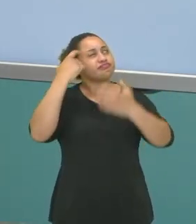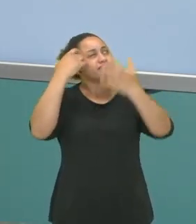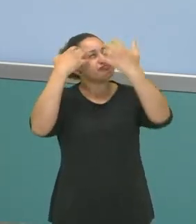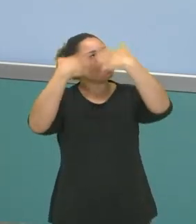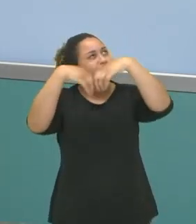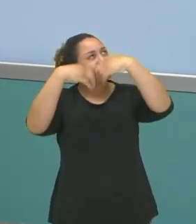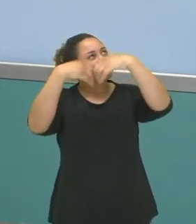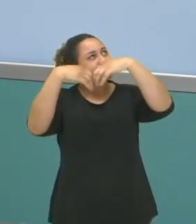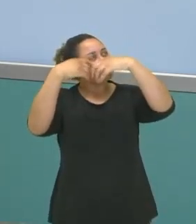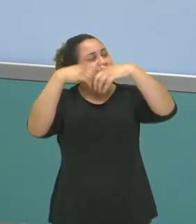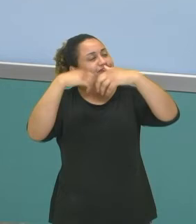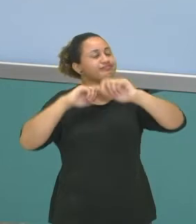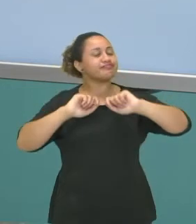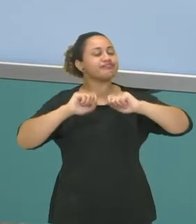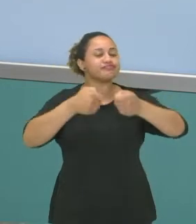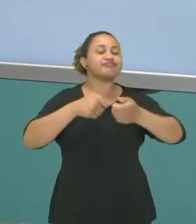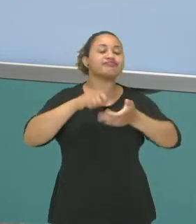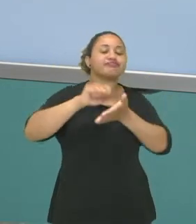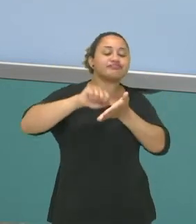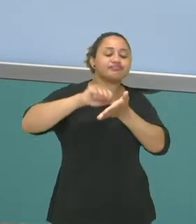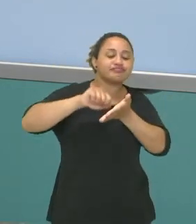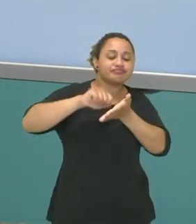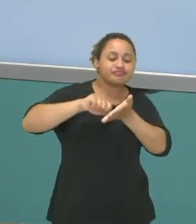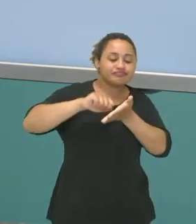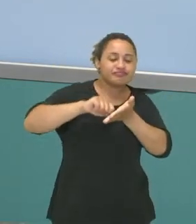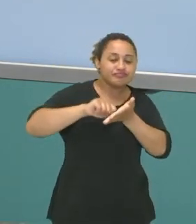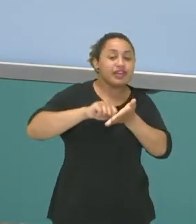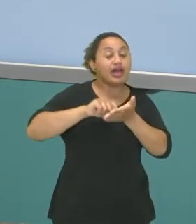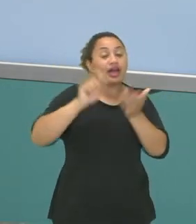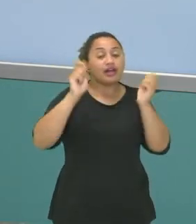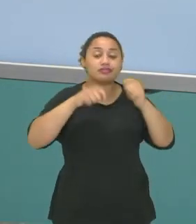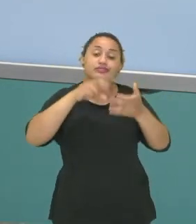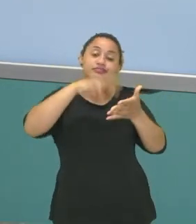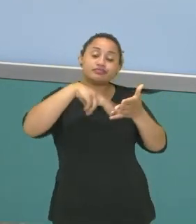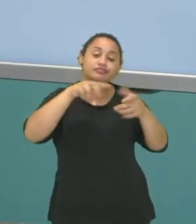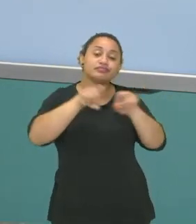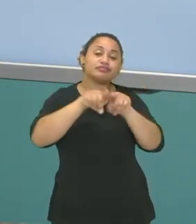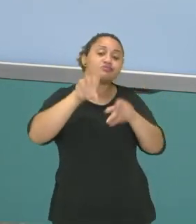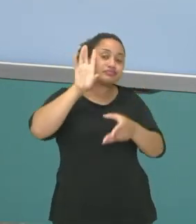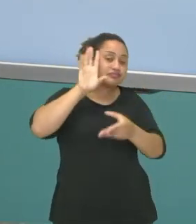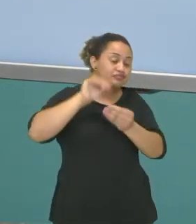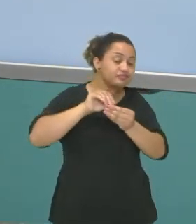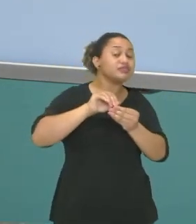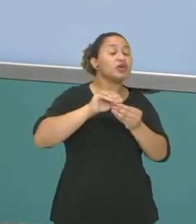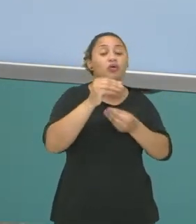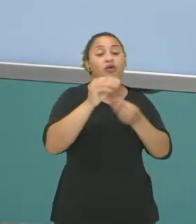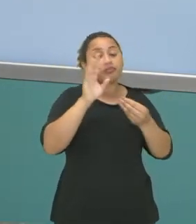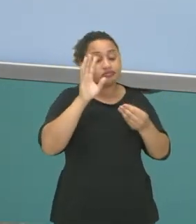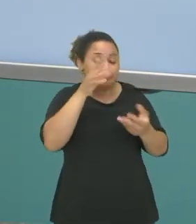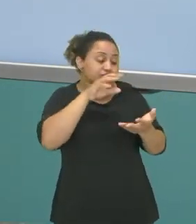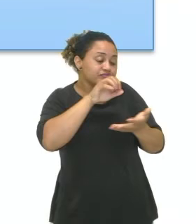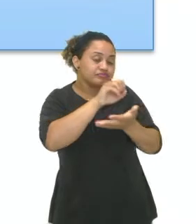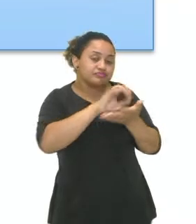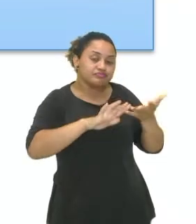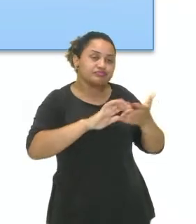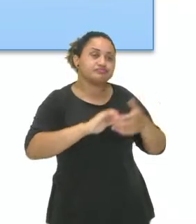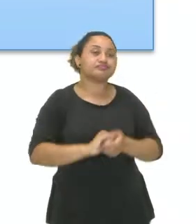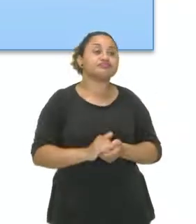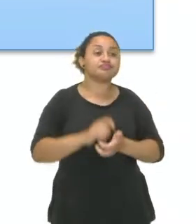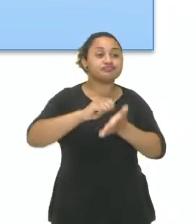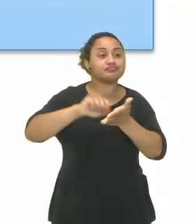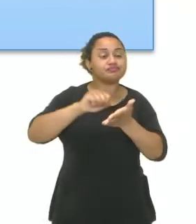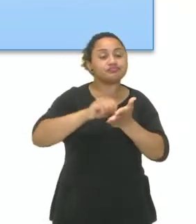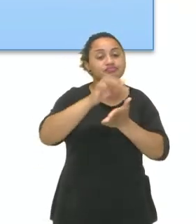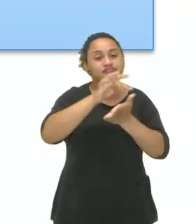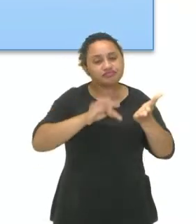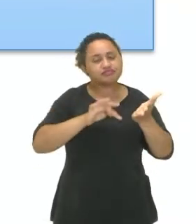para funcionar, desenvolverem a capacidade de leitura, interpretação e resolução de problemas. Bom, escreva um